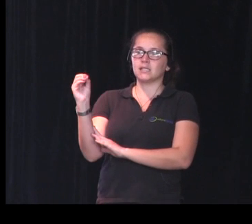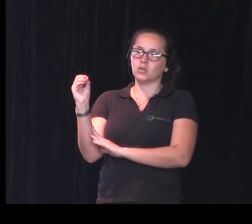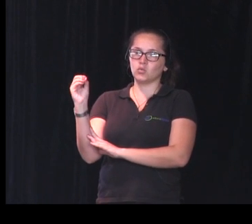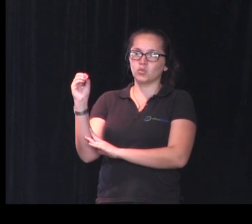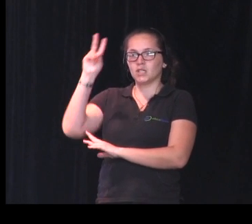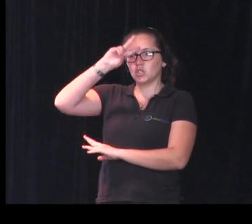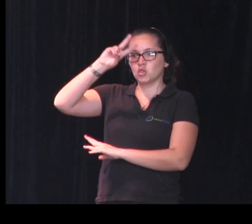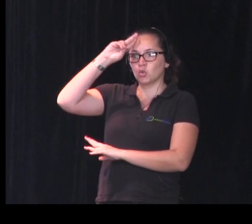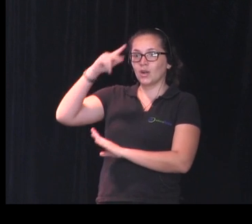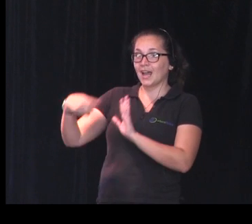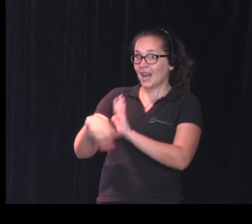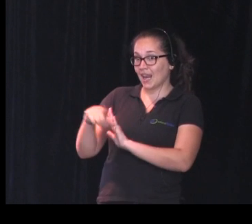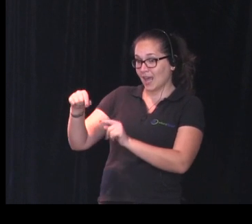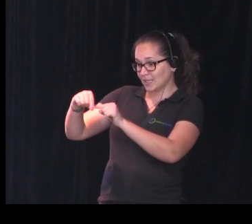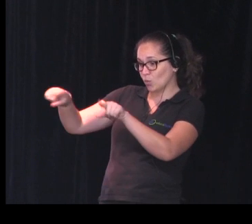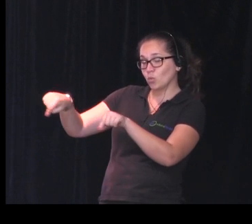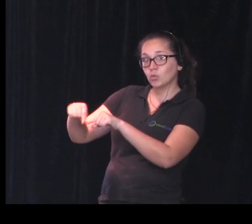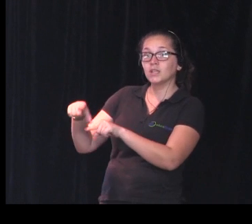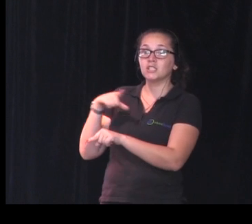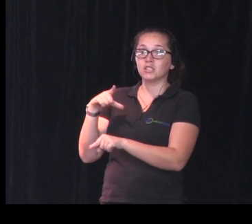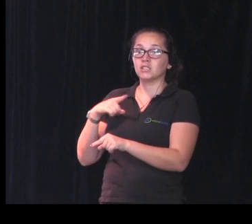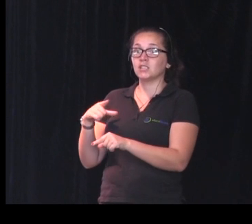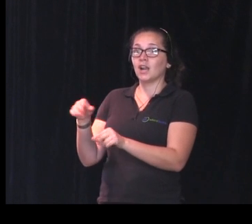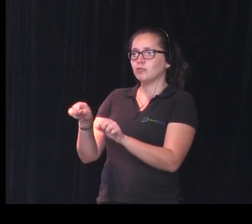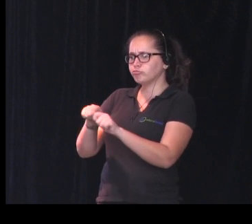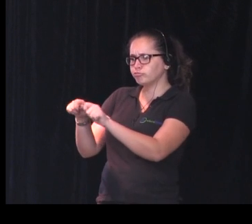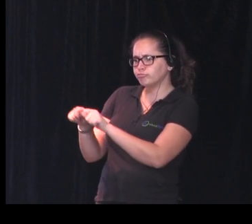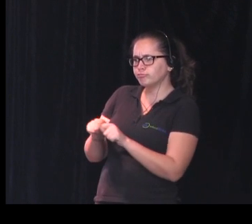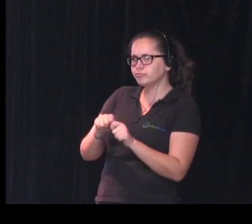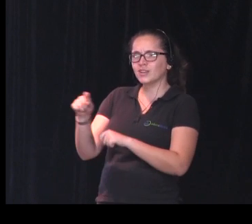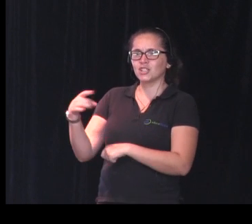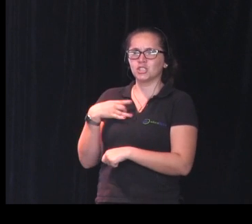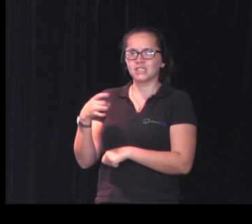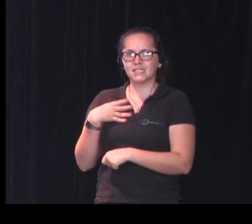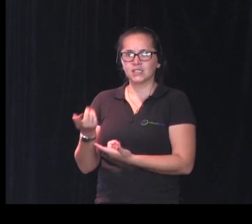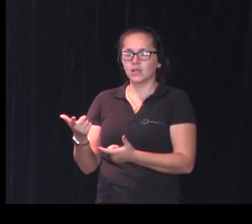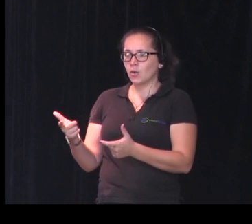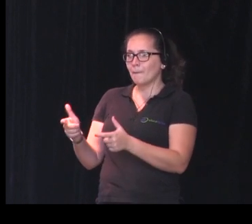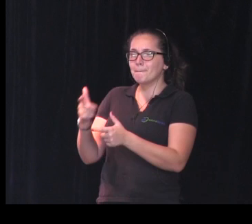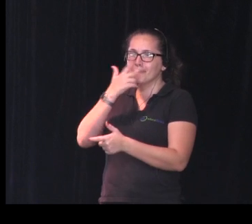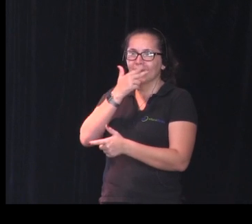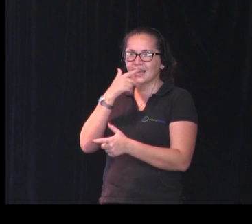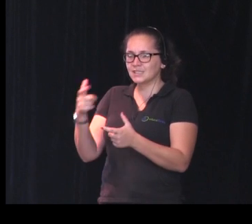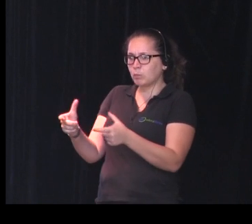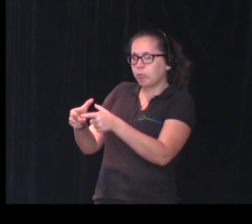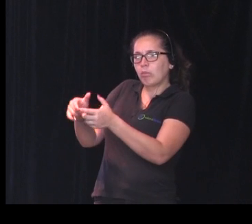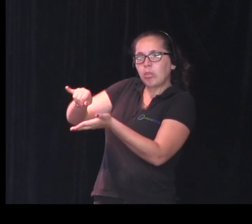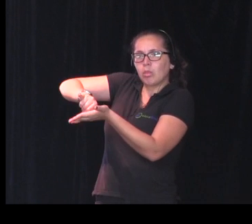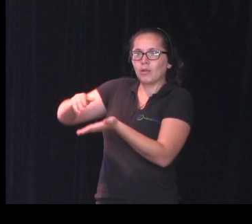história. 300 anos de história da colônia, que tinham feito de Santiago mais do que uma pequena